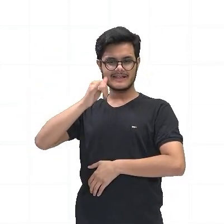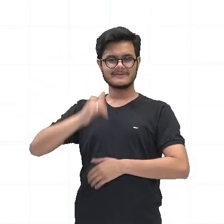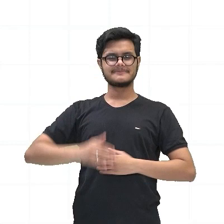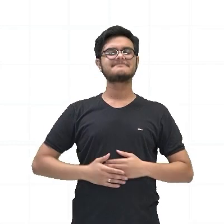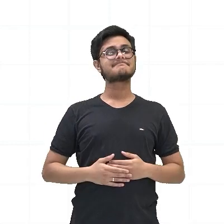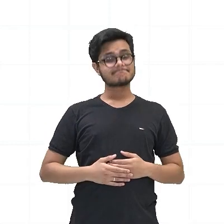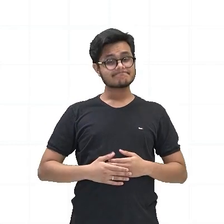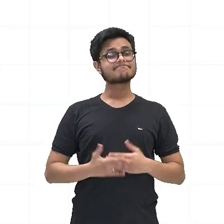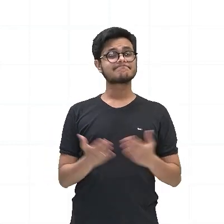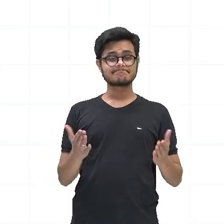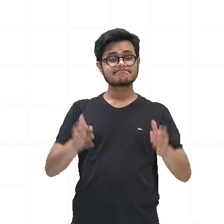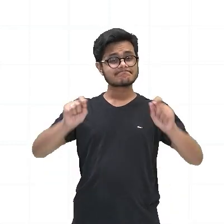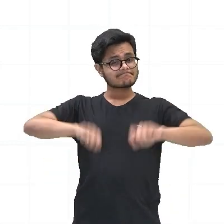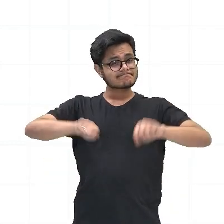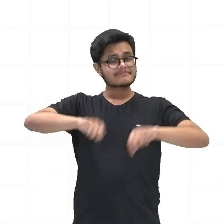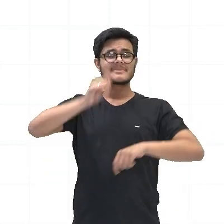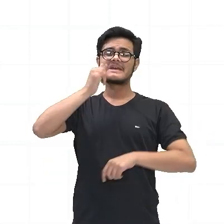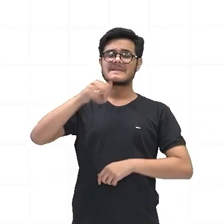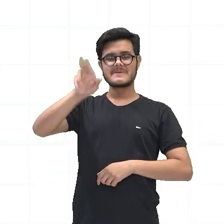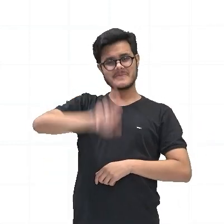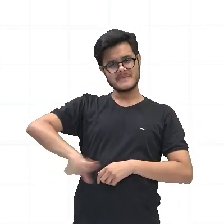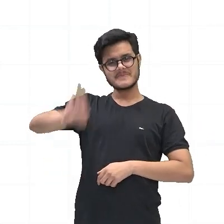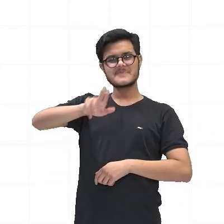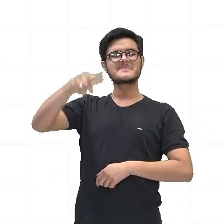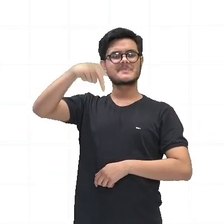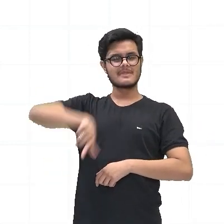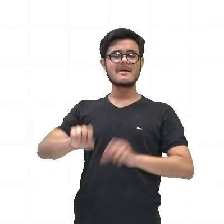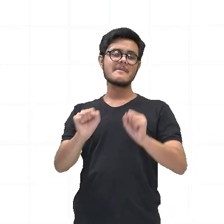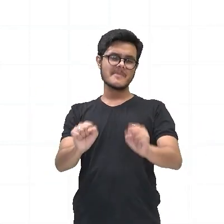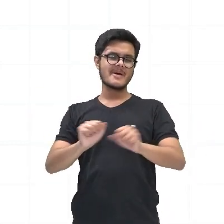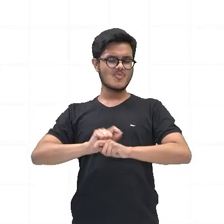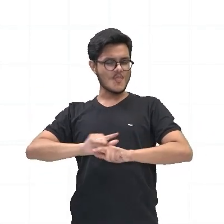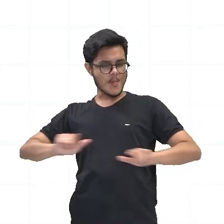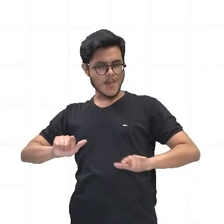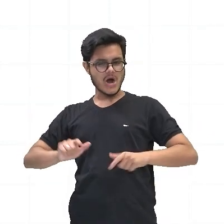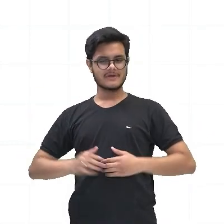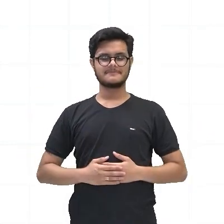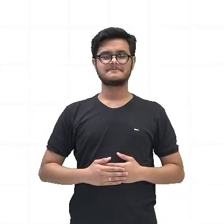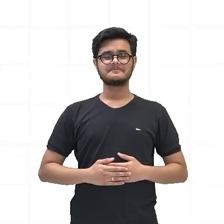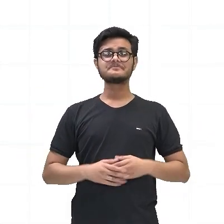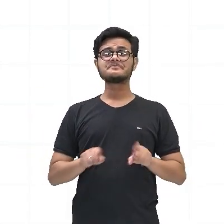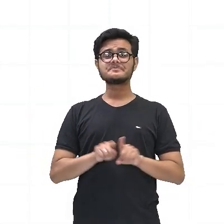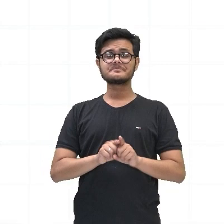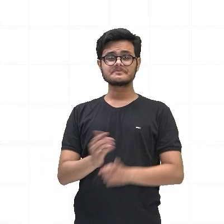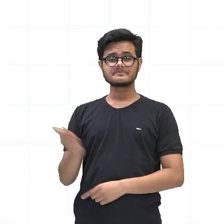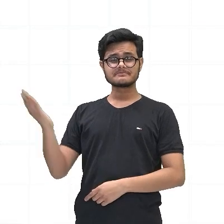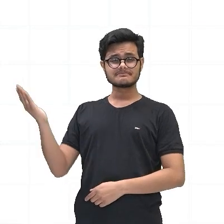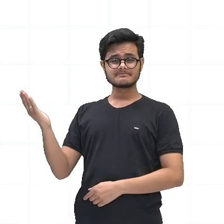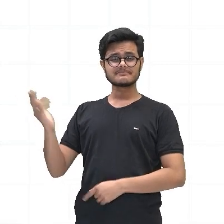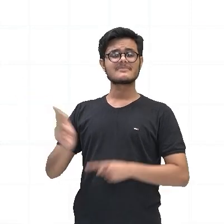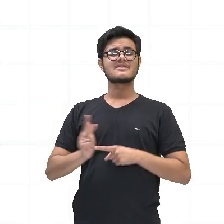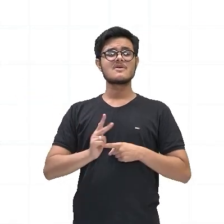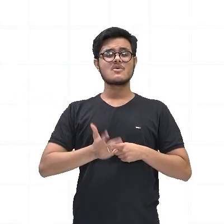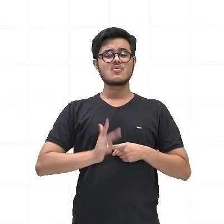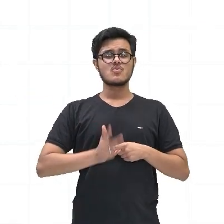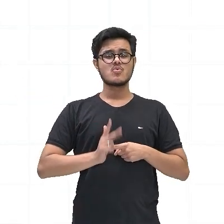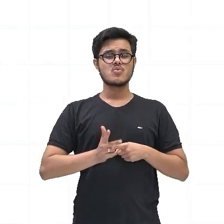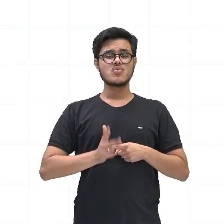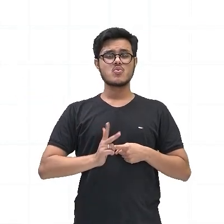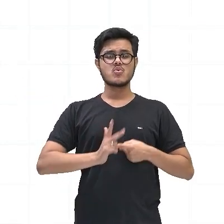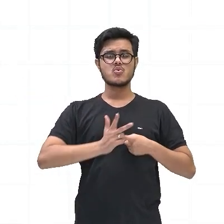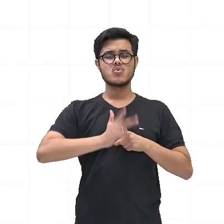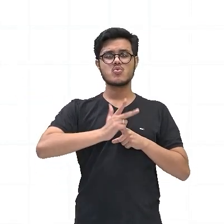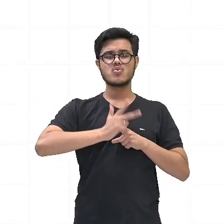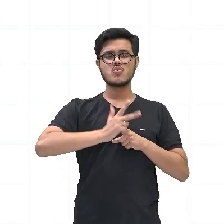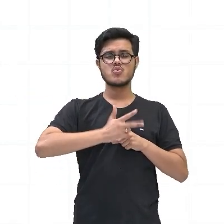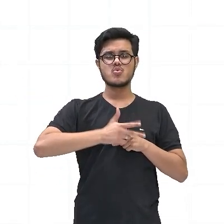de utilizar aí uma fonte renovável de energia. E temos ainda o vento, a energia contida nas massas de ar em